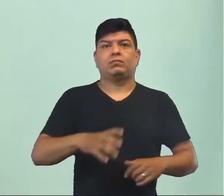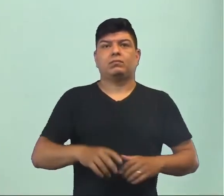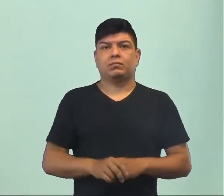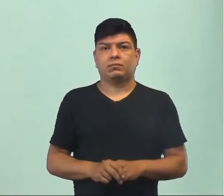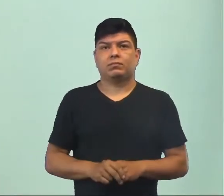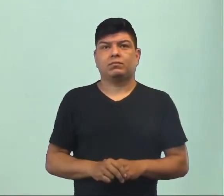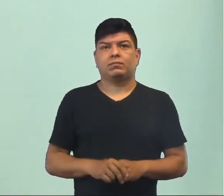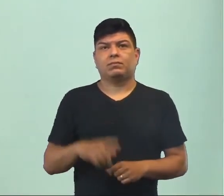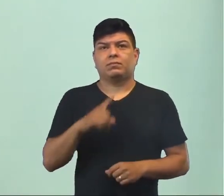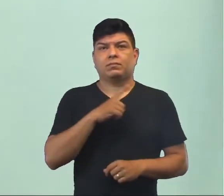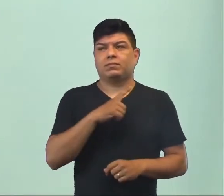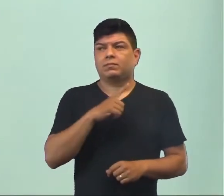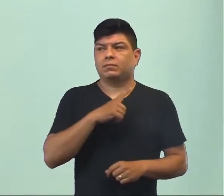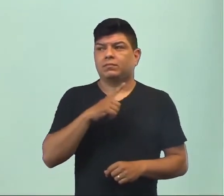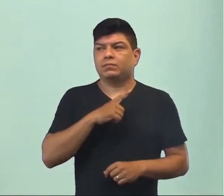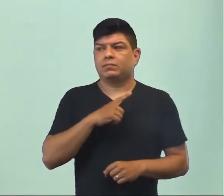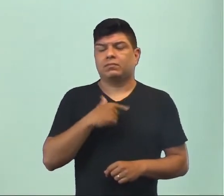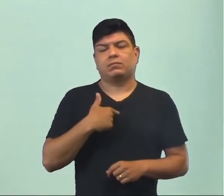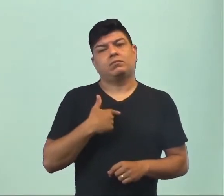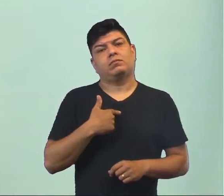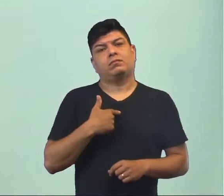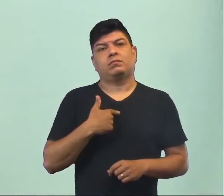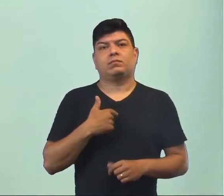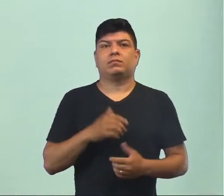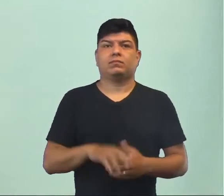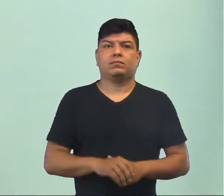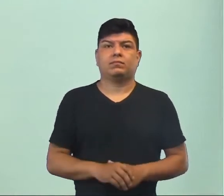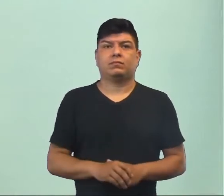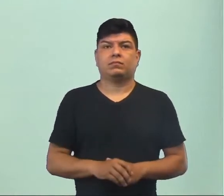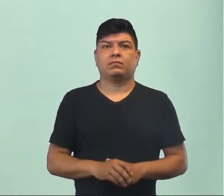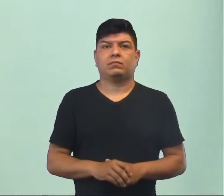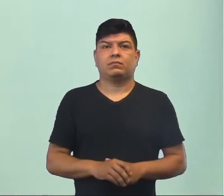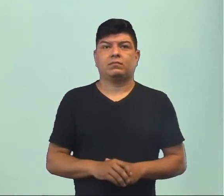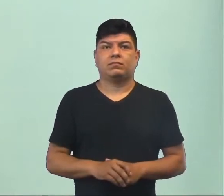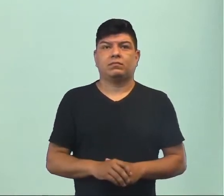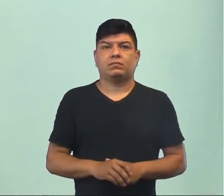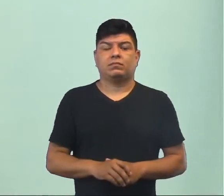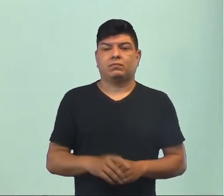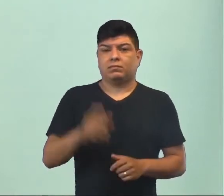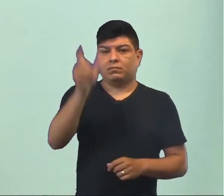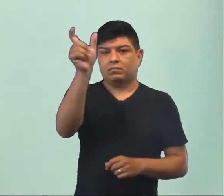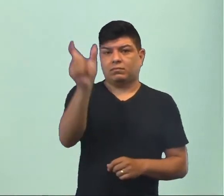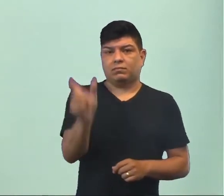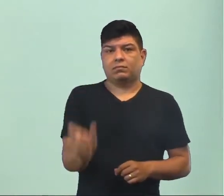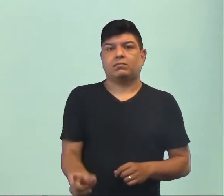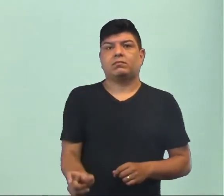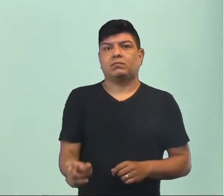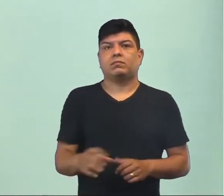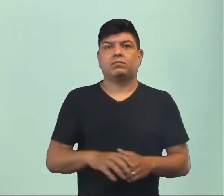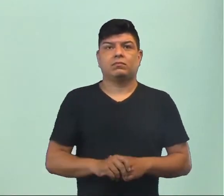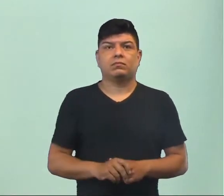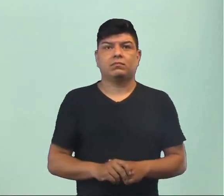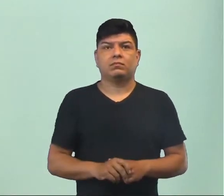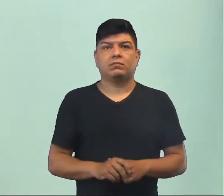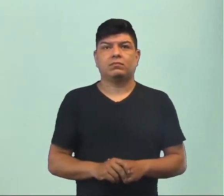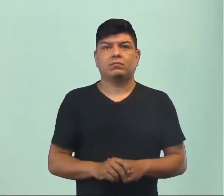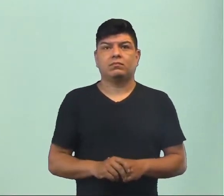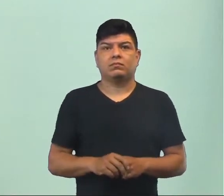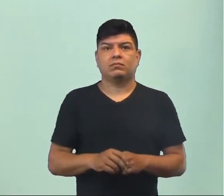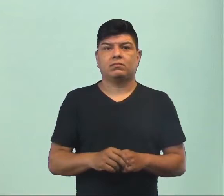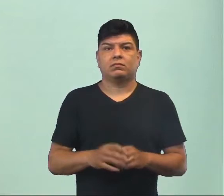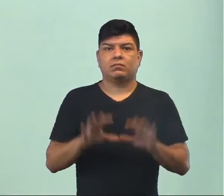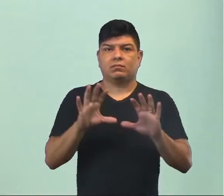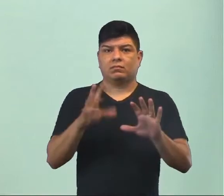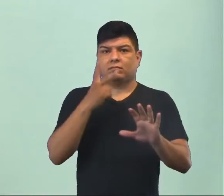Então, a gente tem aí o Getúlio Vargas como um personagem que ele encarna